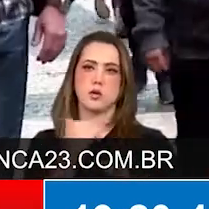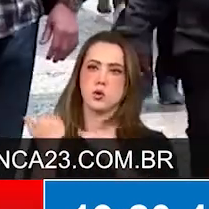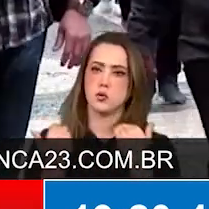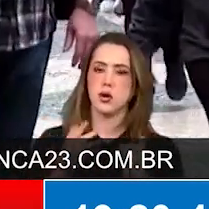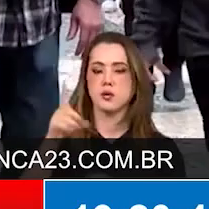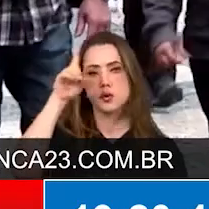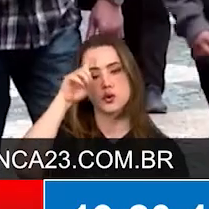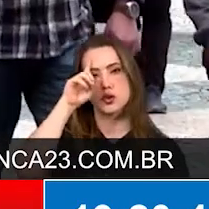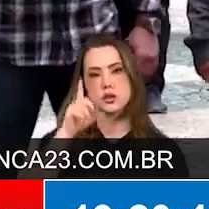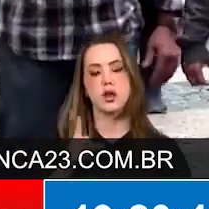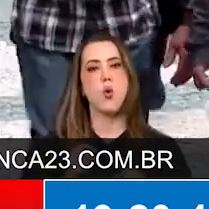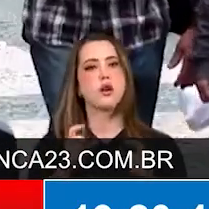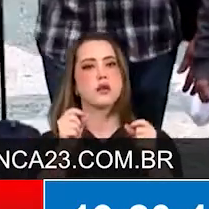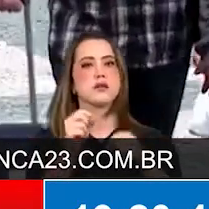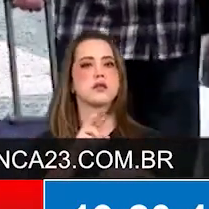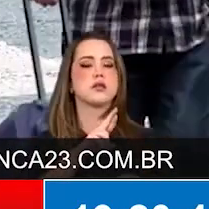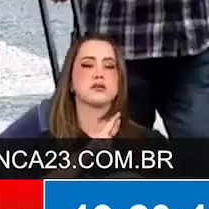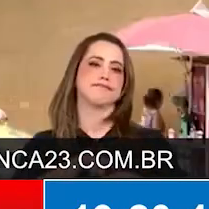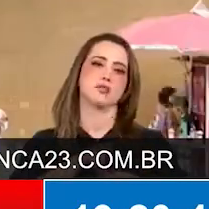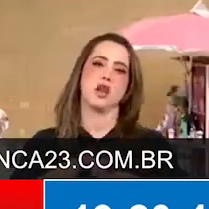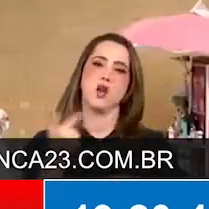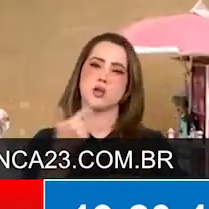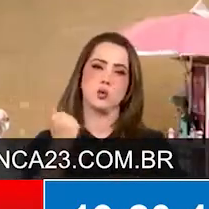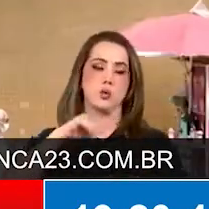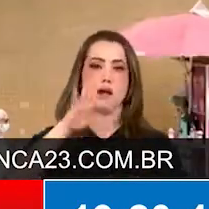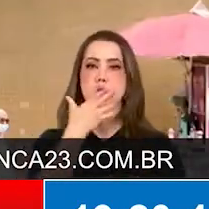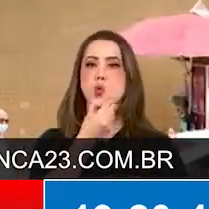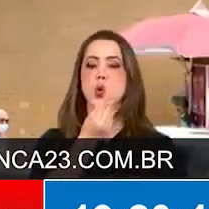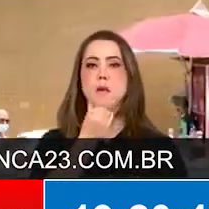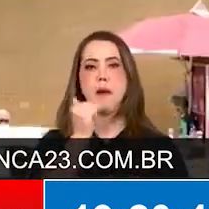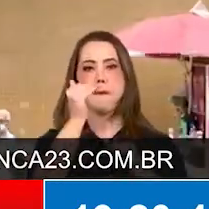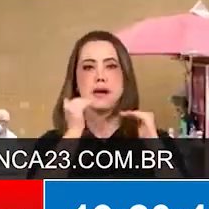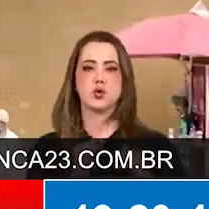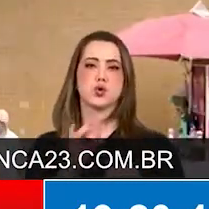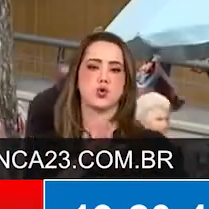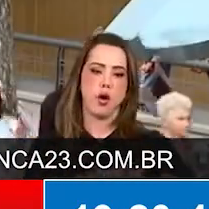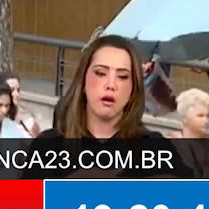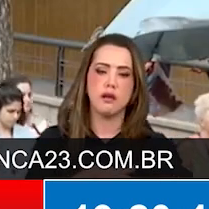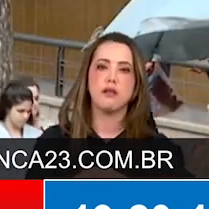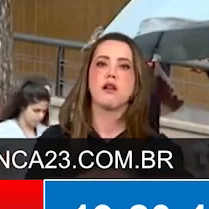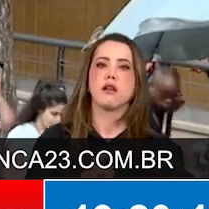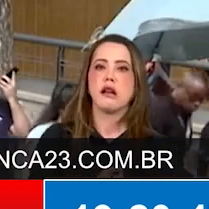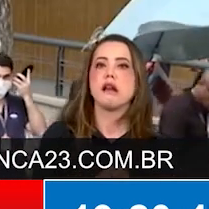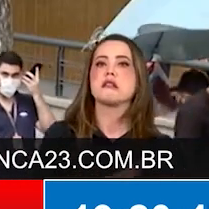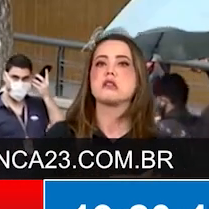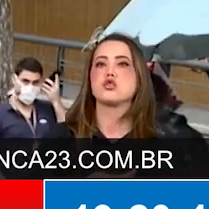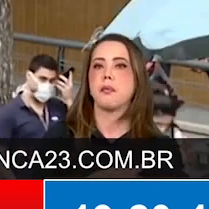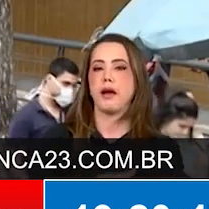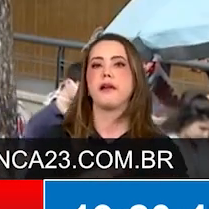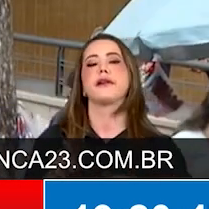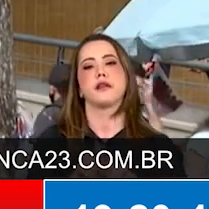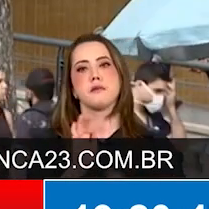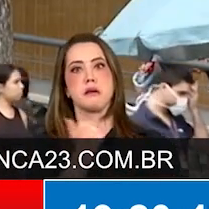O câncer de próstata é o segundo mais incidente nos homens, atrás apenas do câncer de pele não melanoma. Também é o segundo que mais